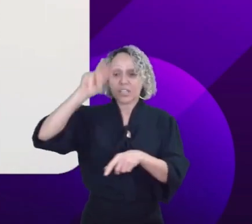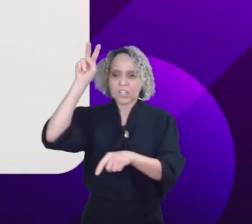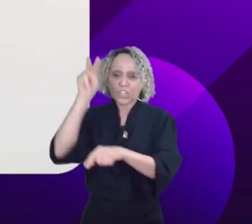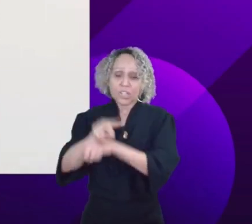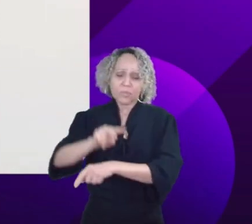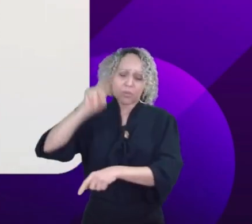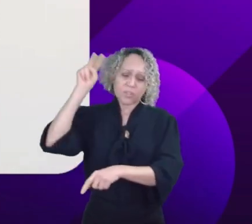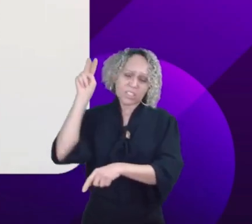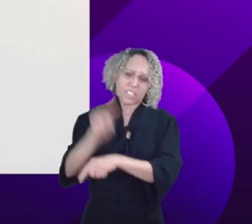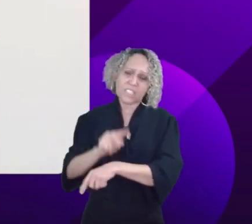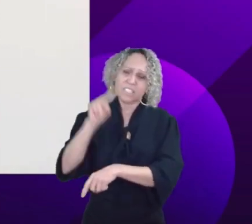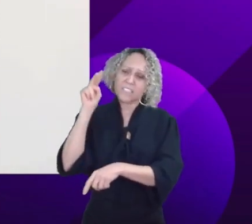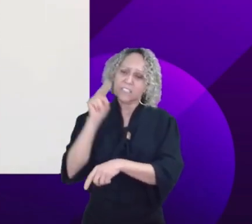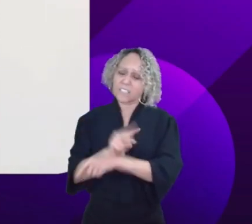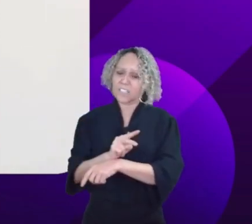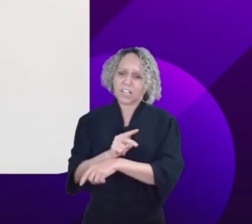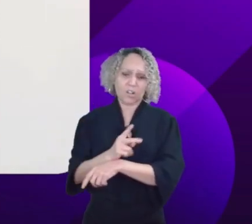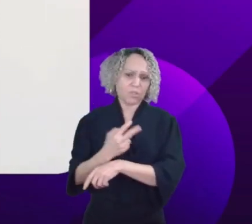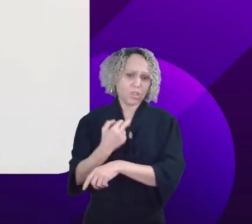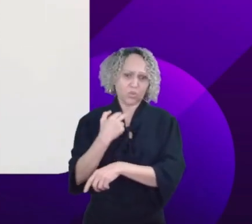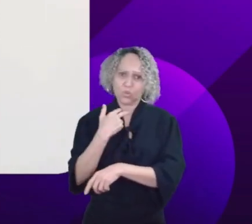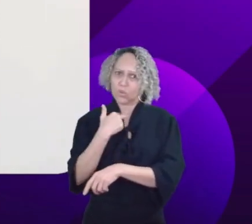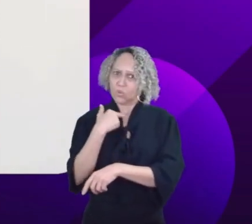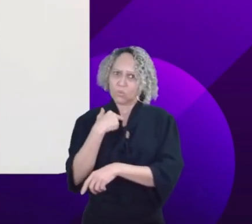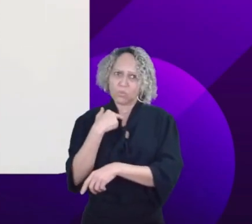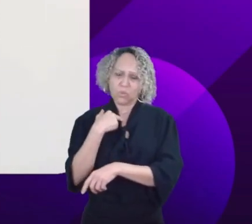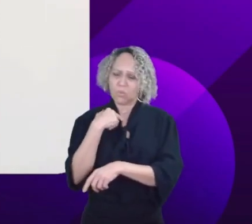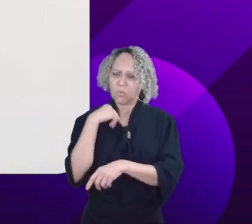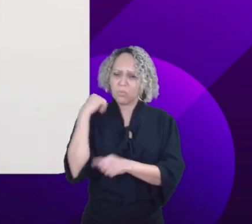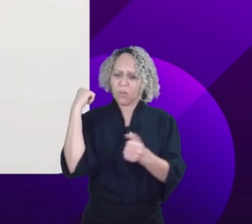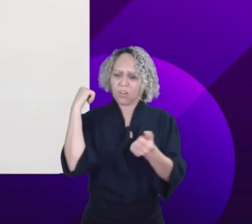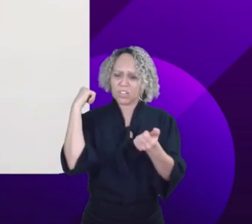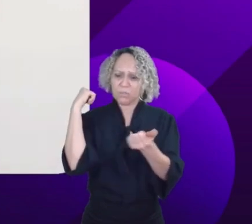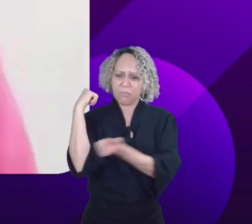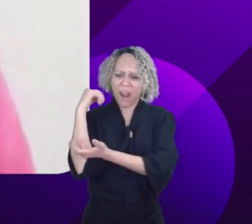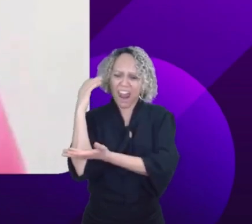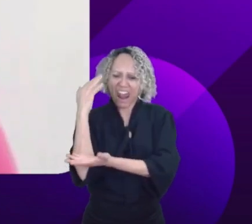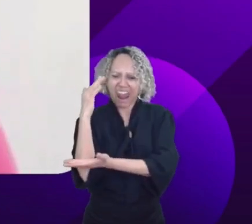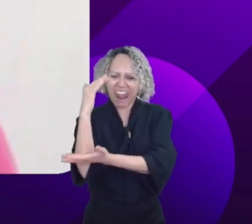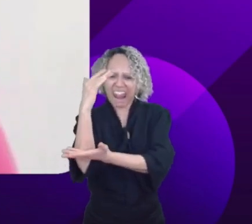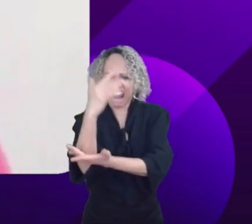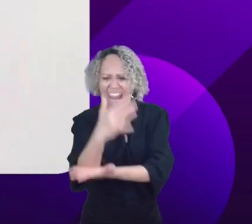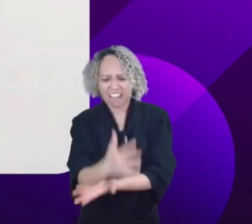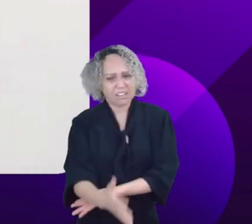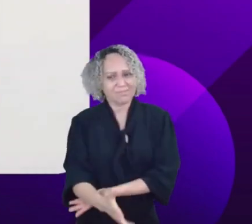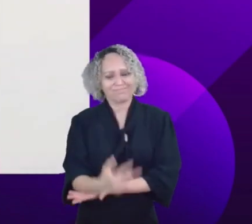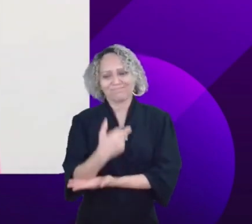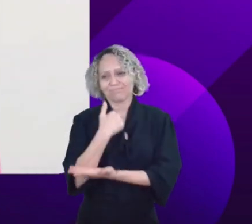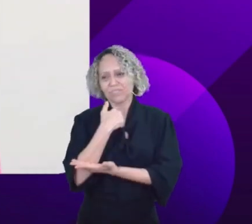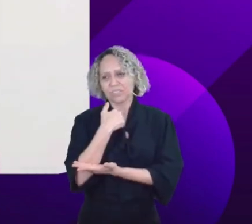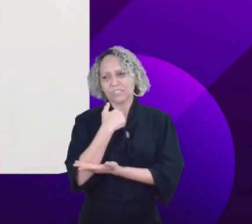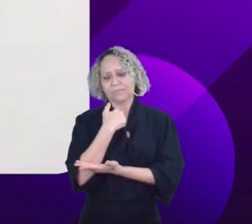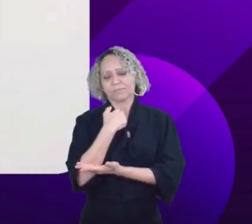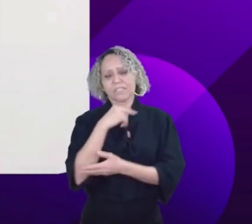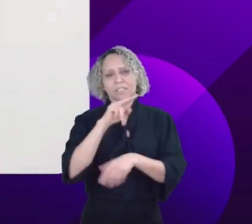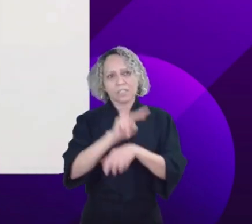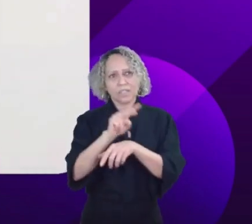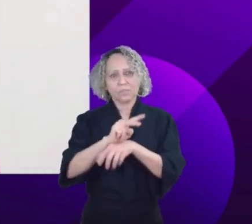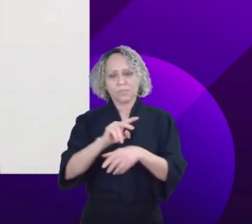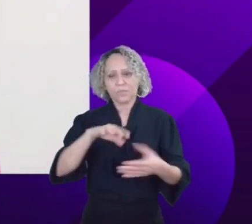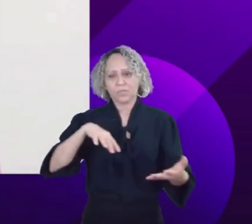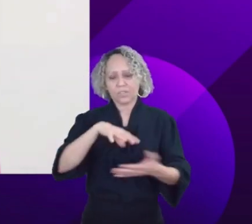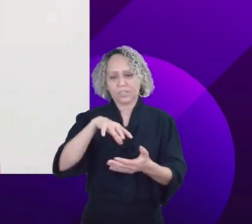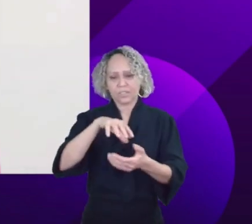de salvamento, né, de pessoas. Então, ante esse aqui, acho que todas essas medidas que a gente pensou